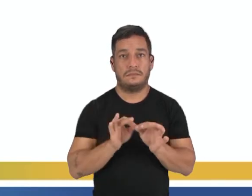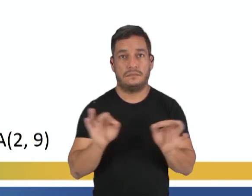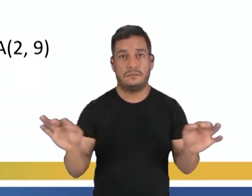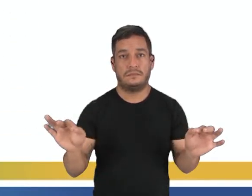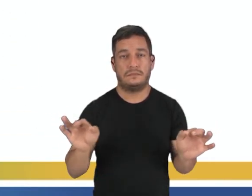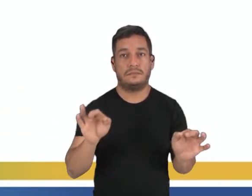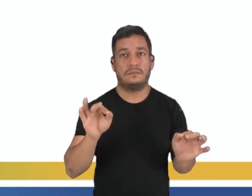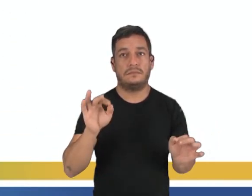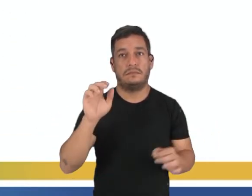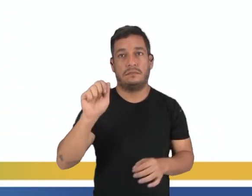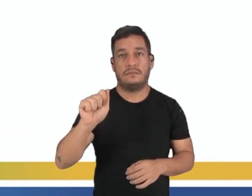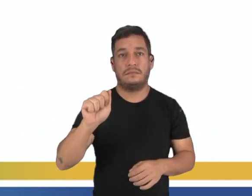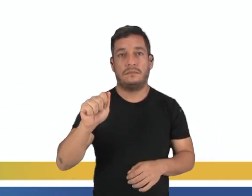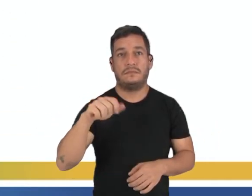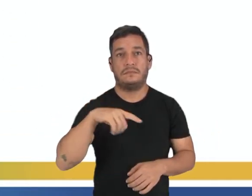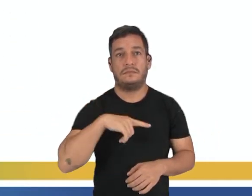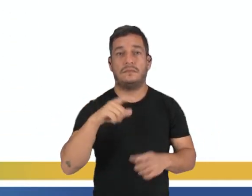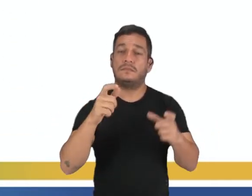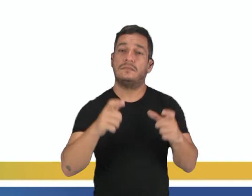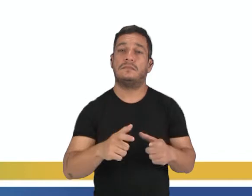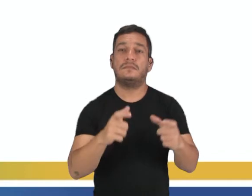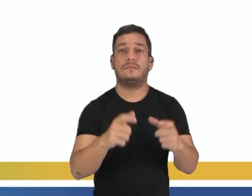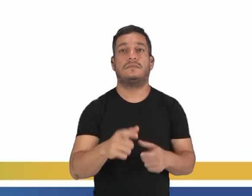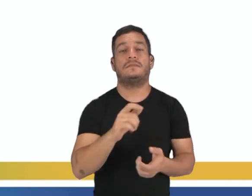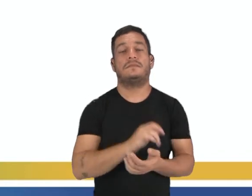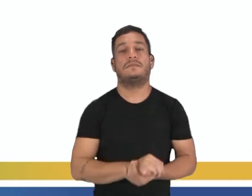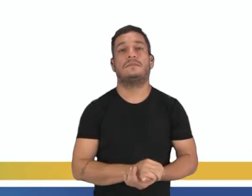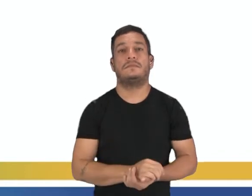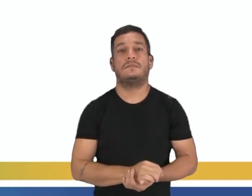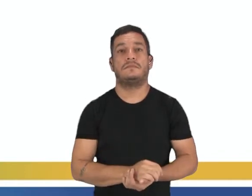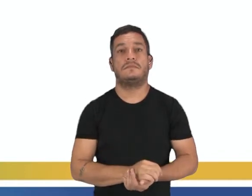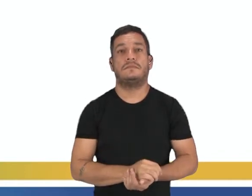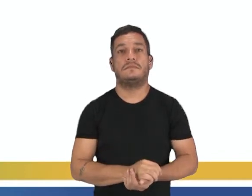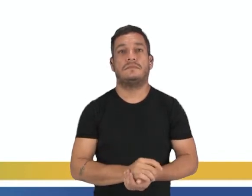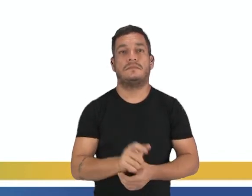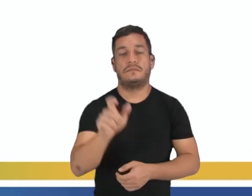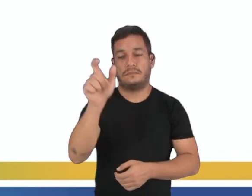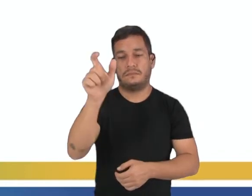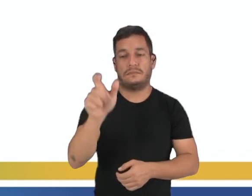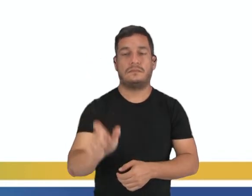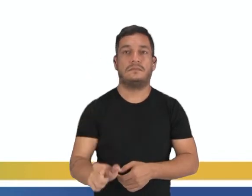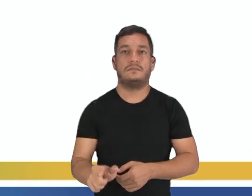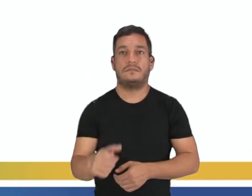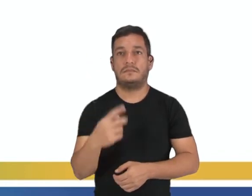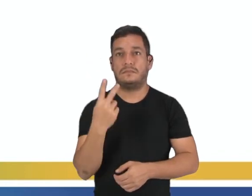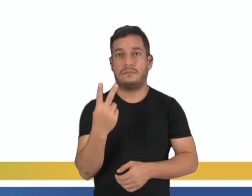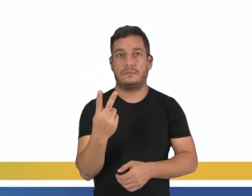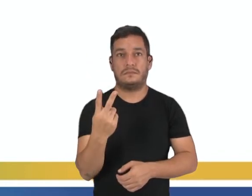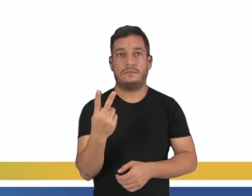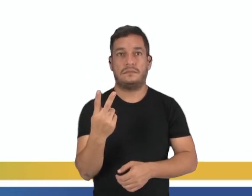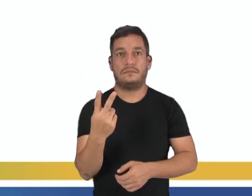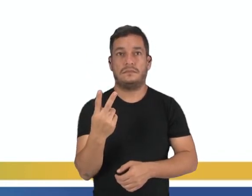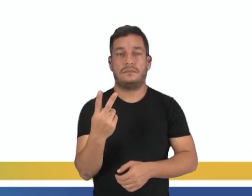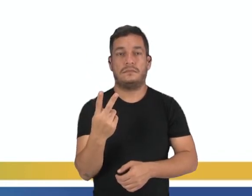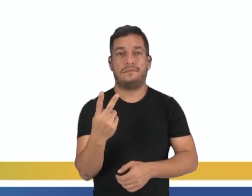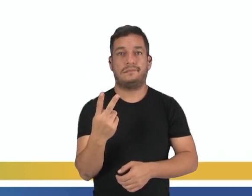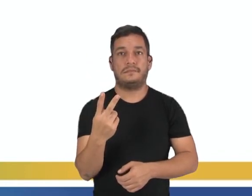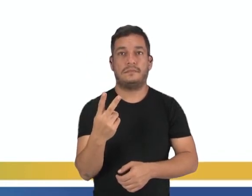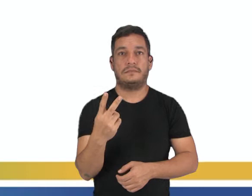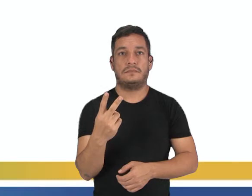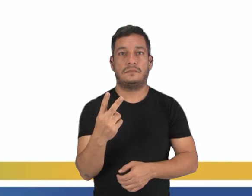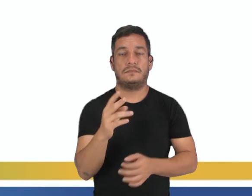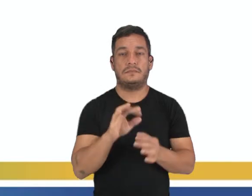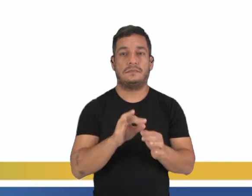horizontal, o vértice A está onde? Na coluna, né, na posição 2. E na